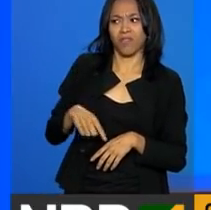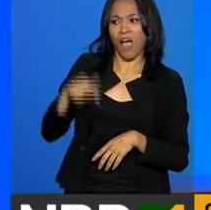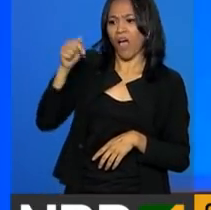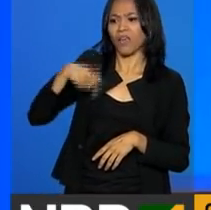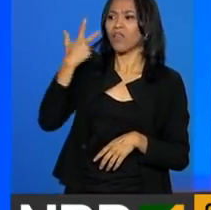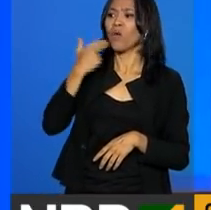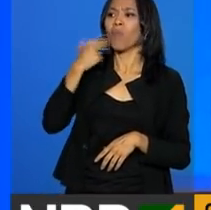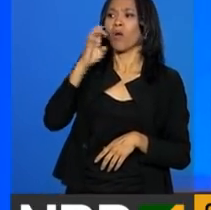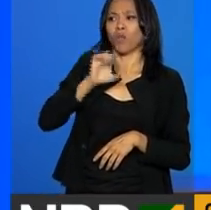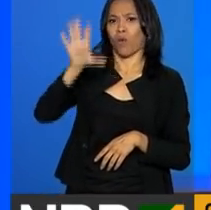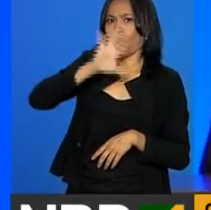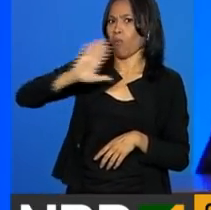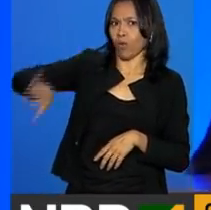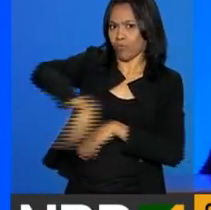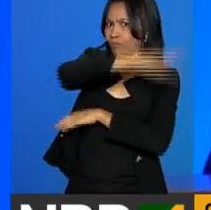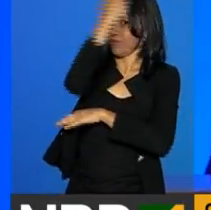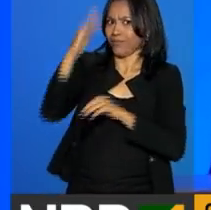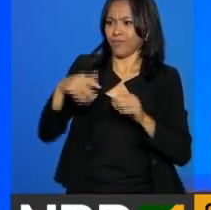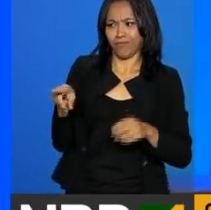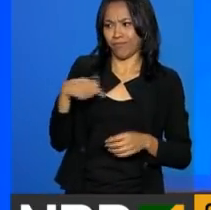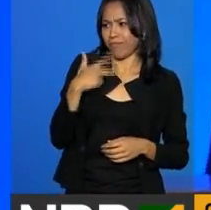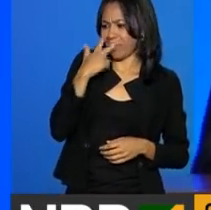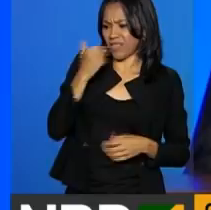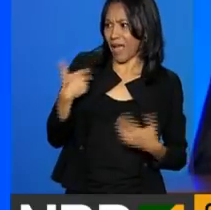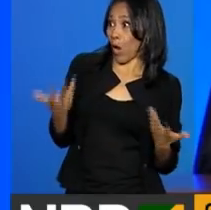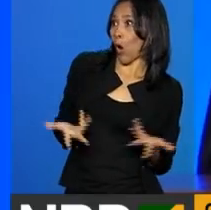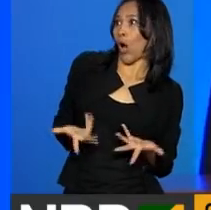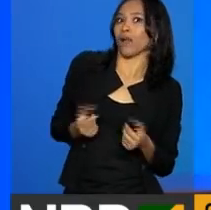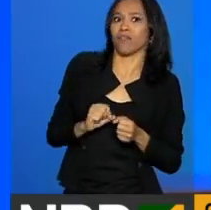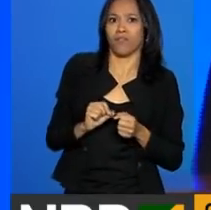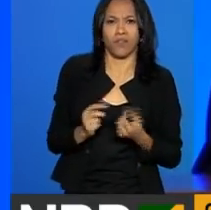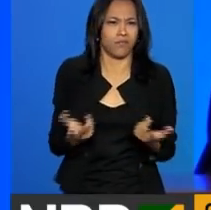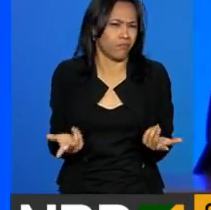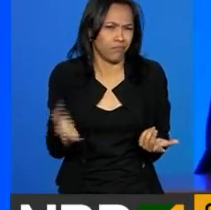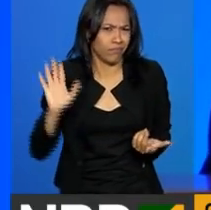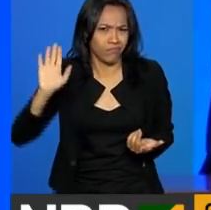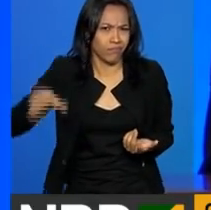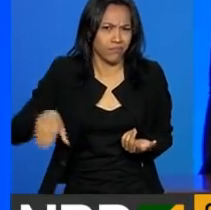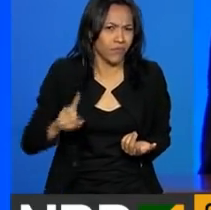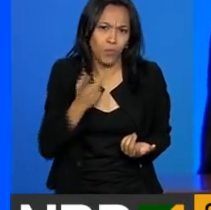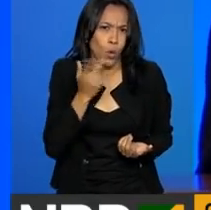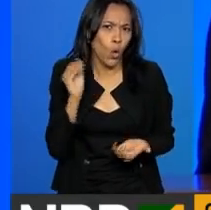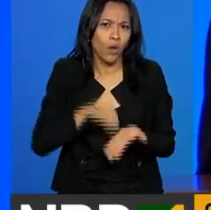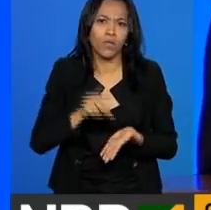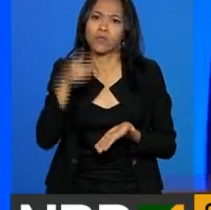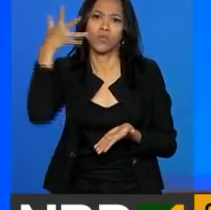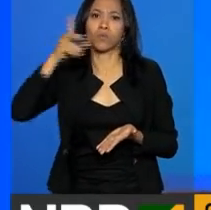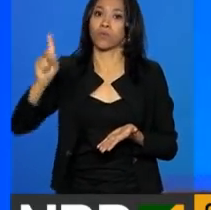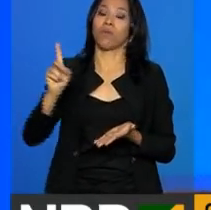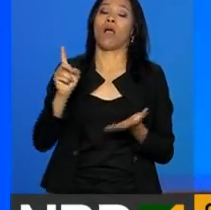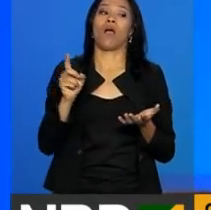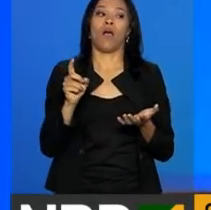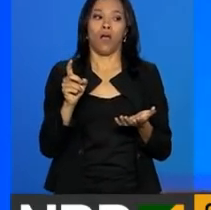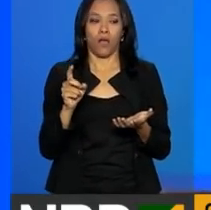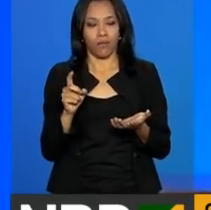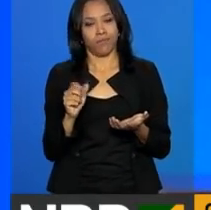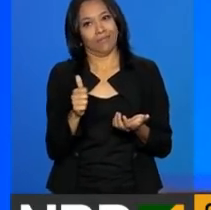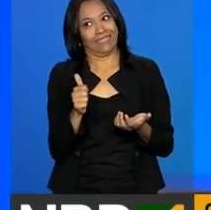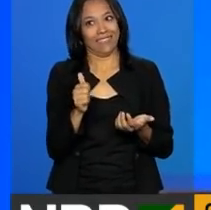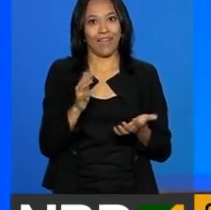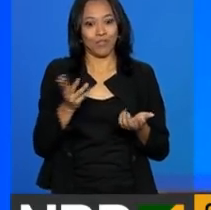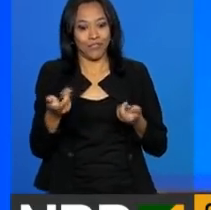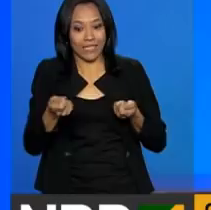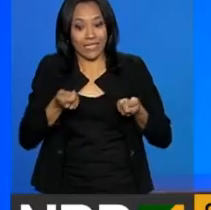ensino em tempo integral então vai ficar sem graça essa coisa que agora abriu mas nós vamos fazer isso daí é claro que eu contornei